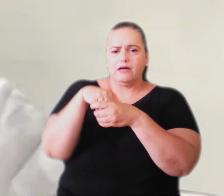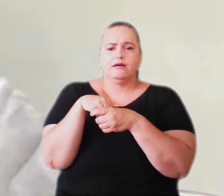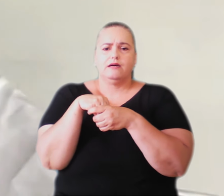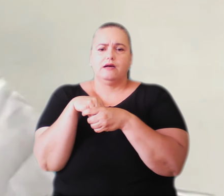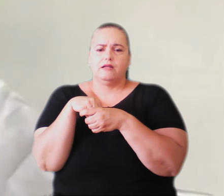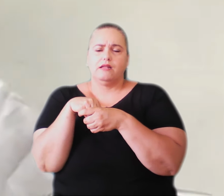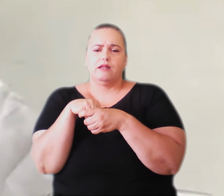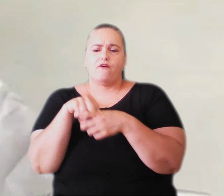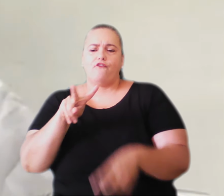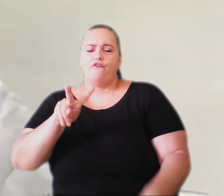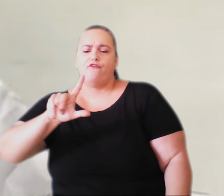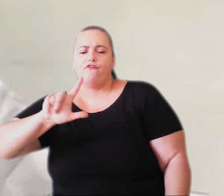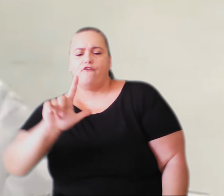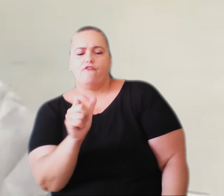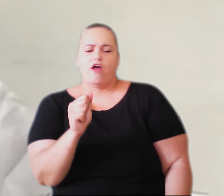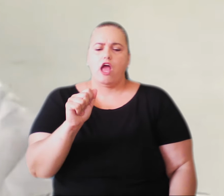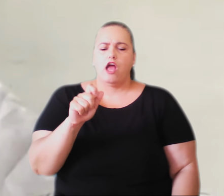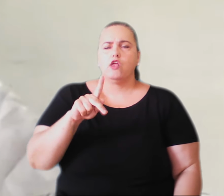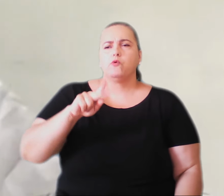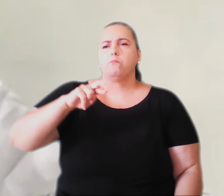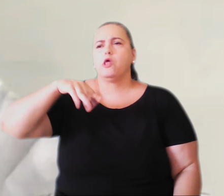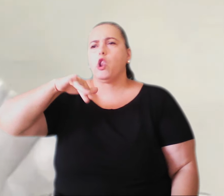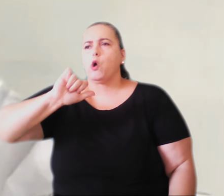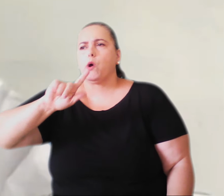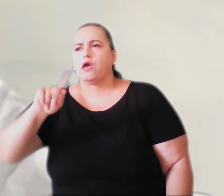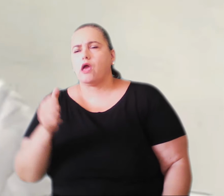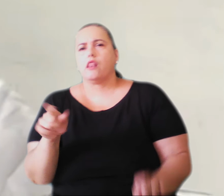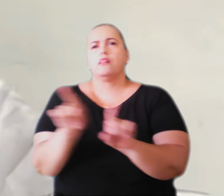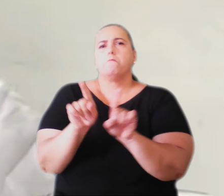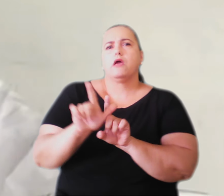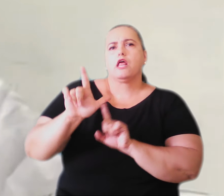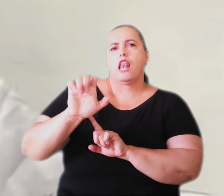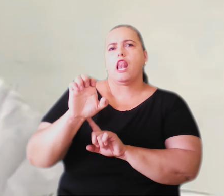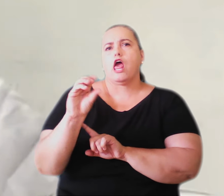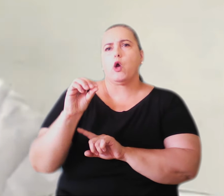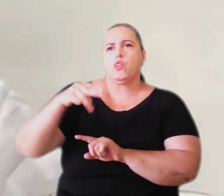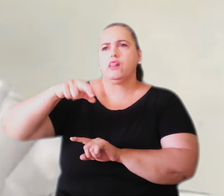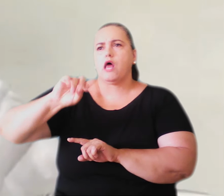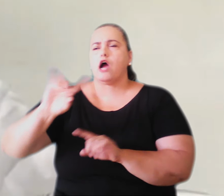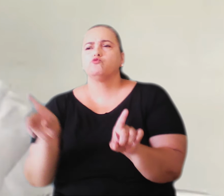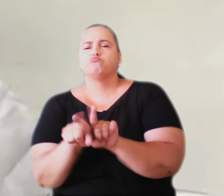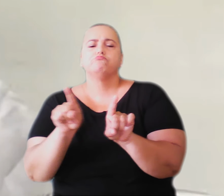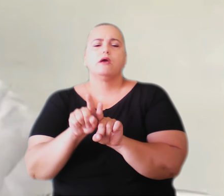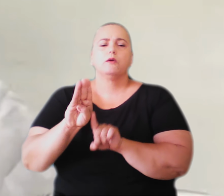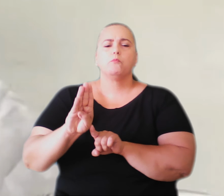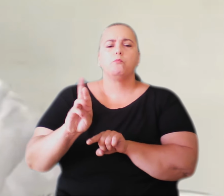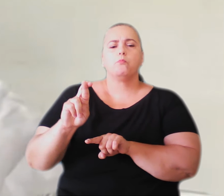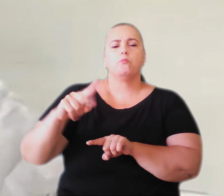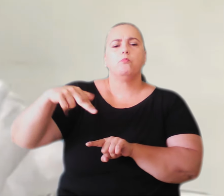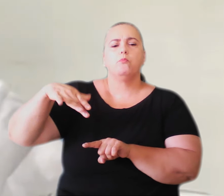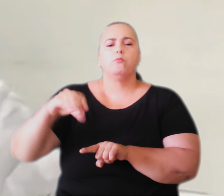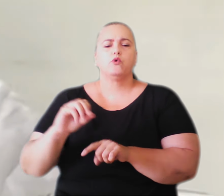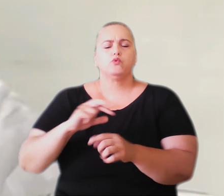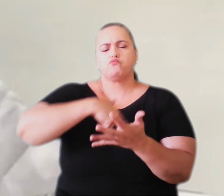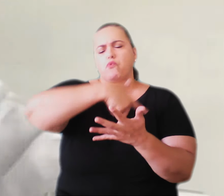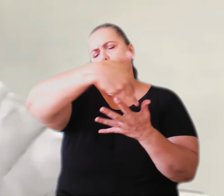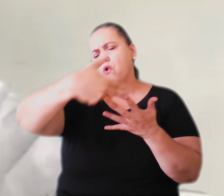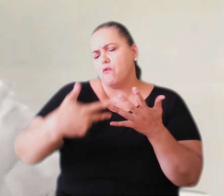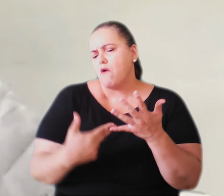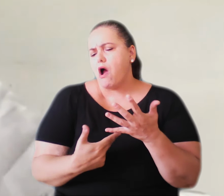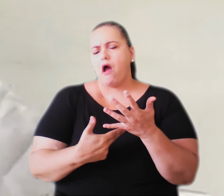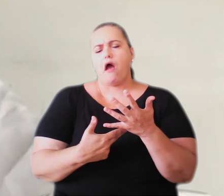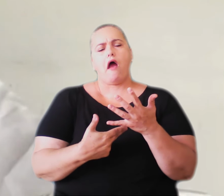eles o velho Milongueiro, Leopoldo Racier, Leonardo, Bruno Neia e tantos outros. O Bruno já não tinha, me